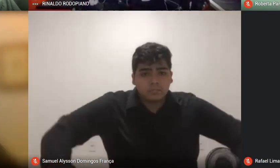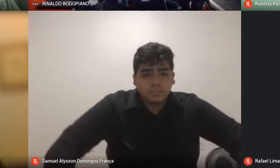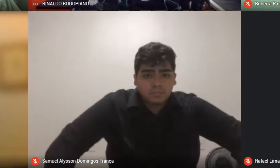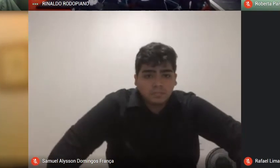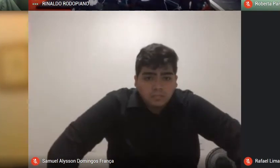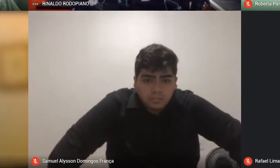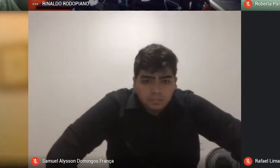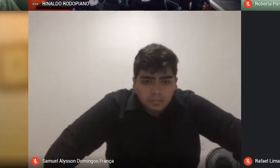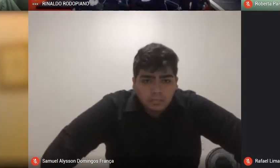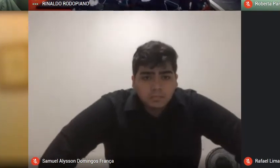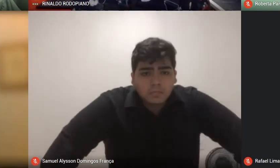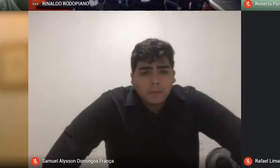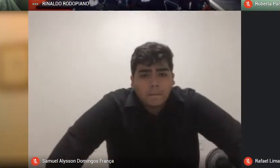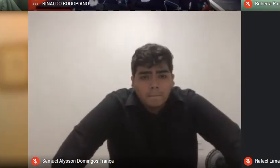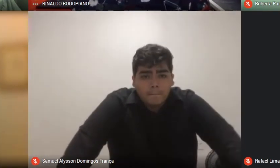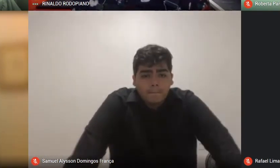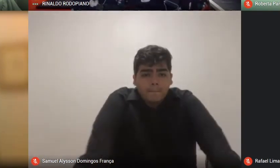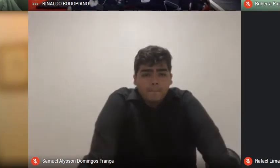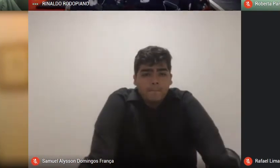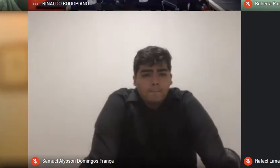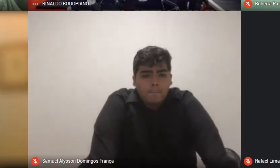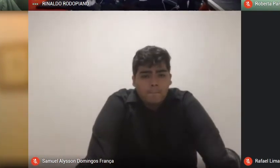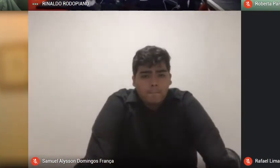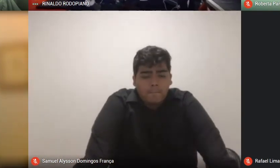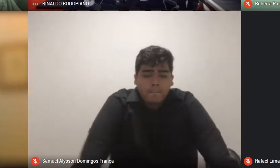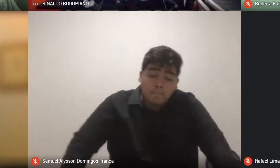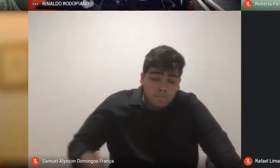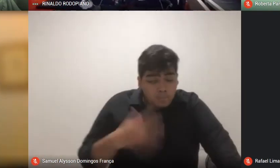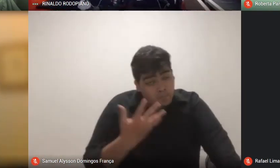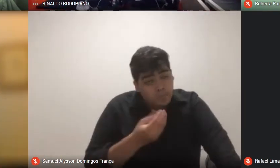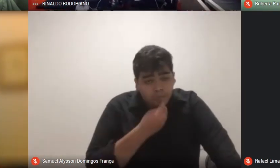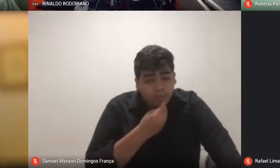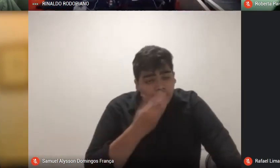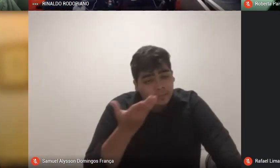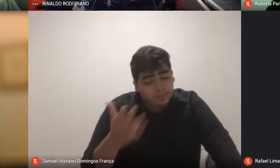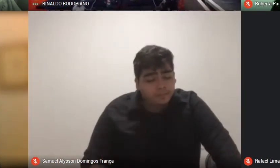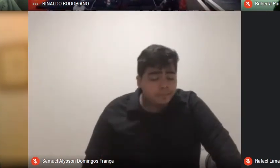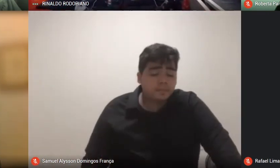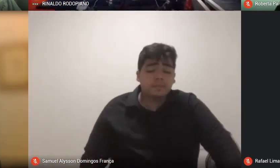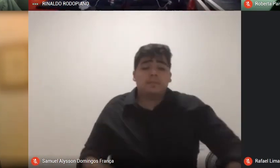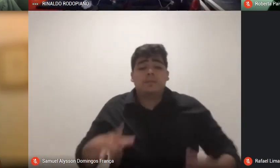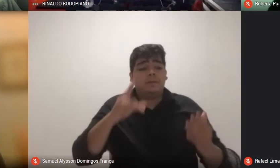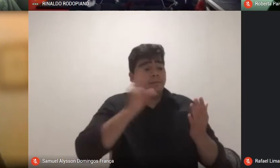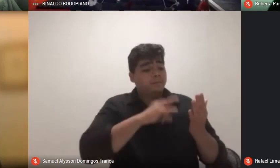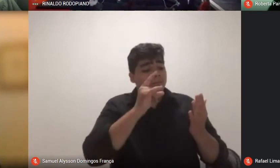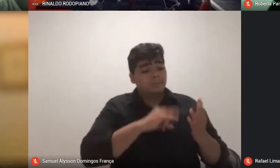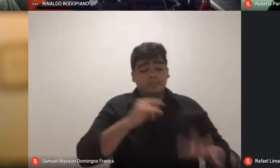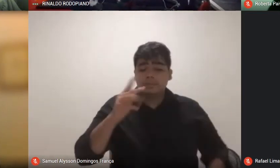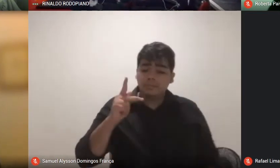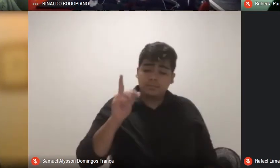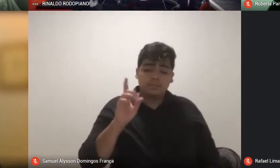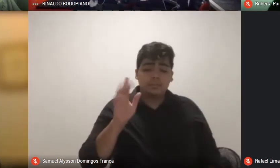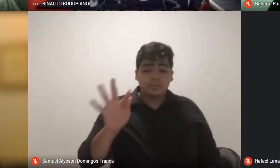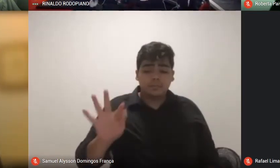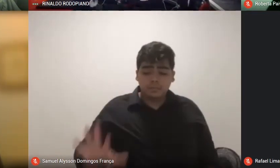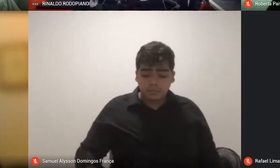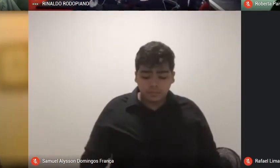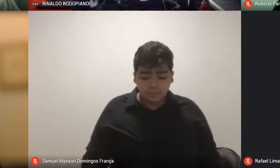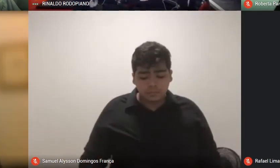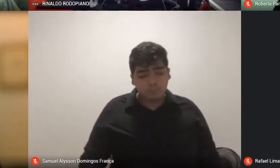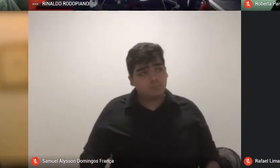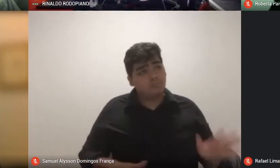Pois é, exato, é uma ótima provocação. Na verdade, assim, eu acho que o documento em PDF, vamos dizer assim, talvez não